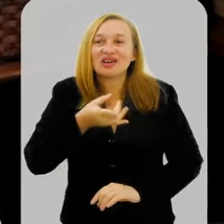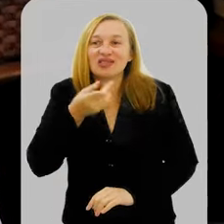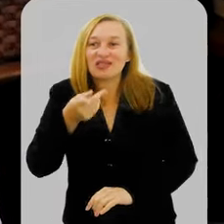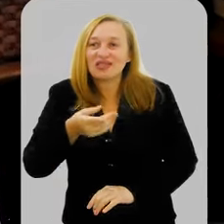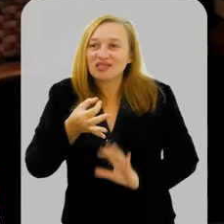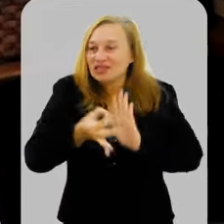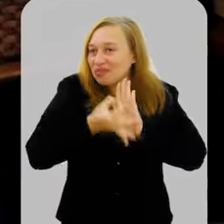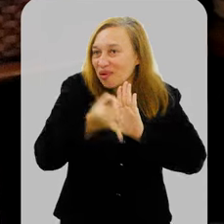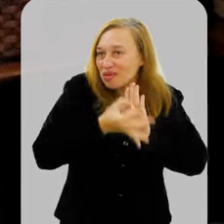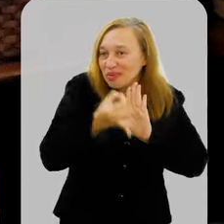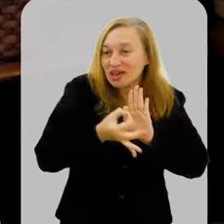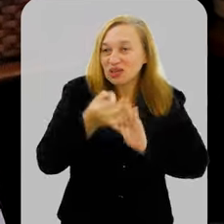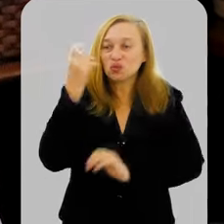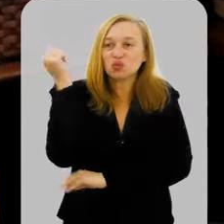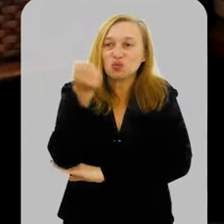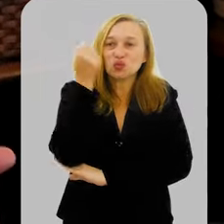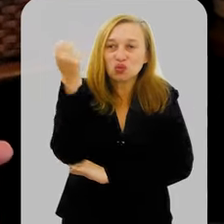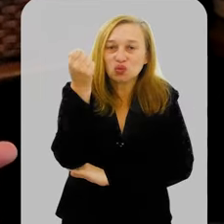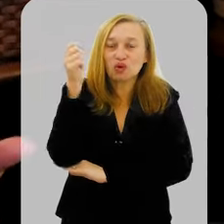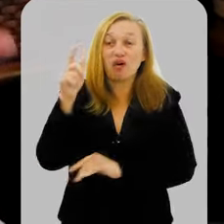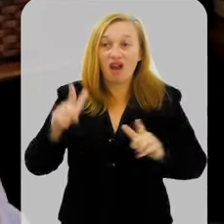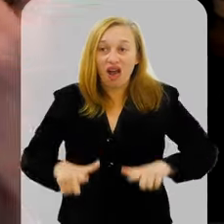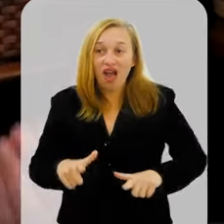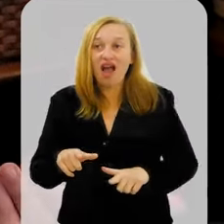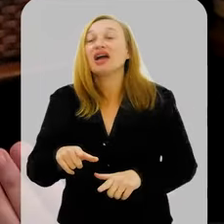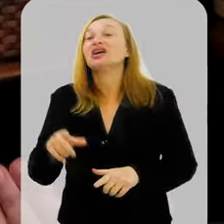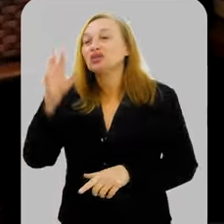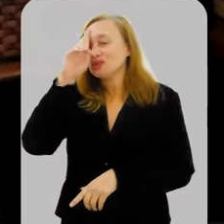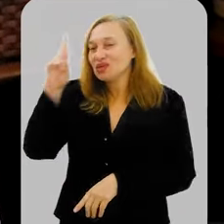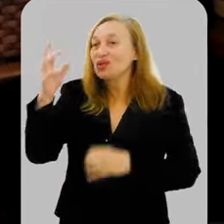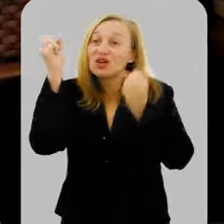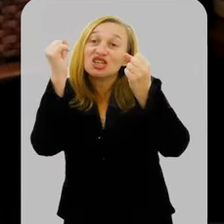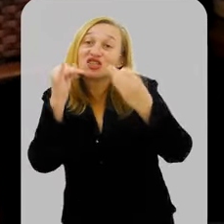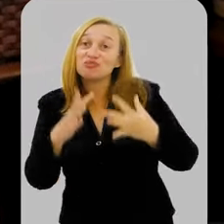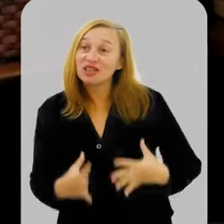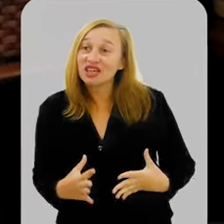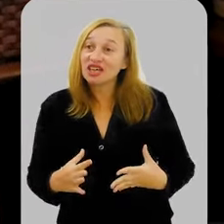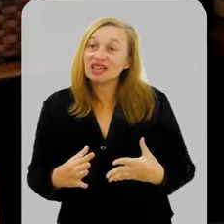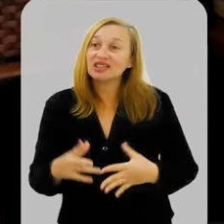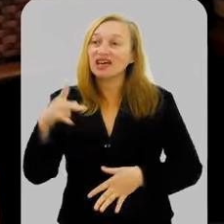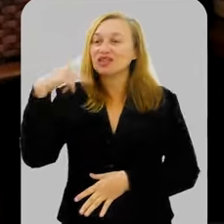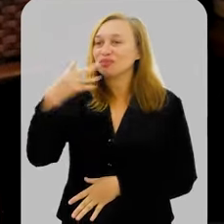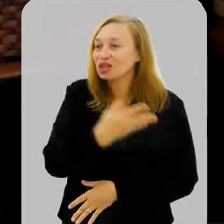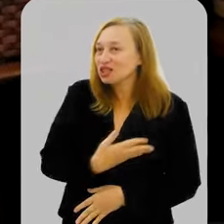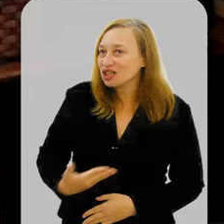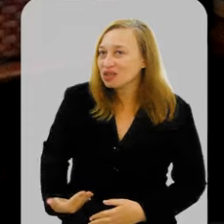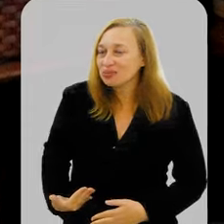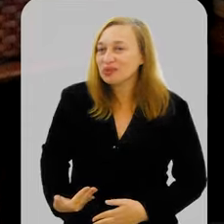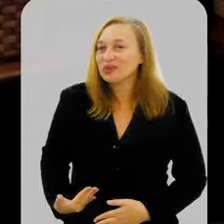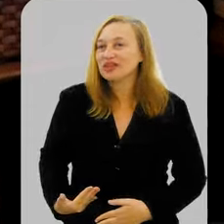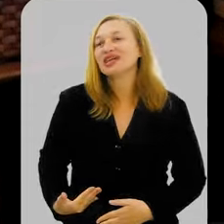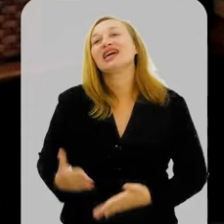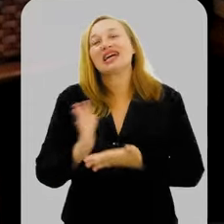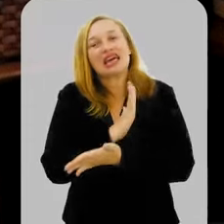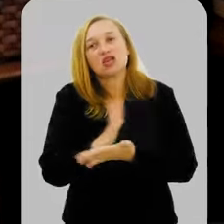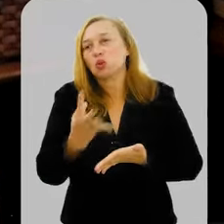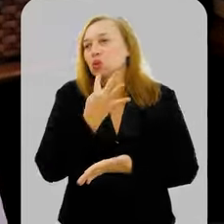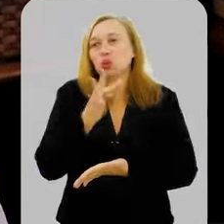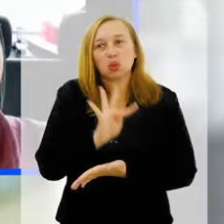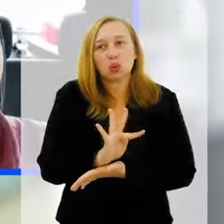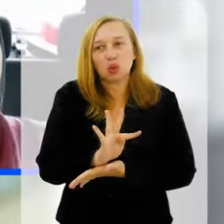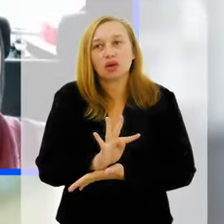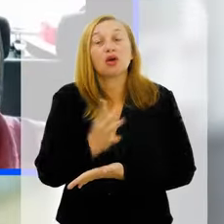debate aqui com uma outra visão, um depoimento da senhora lá do Sul, né, daquela tragédia toda, e do senhor esclarecendo, né,